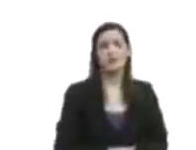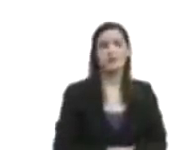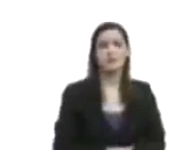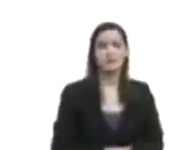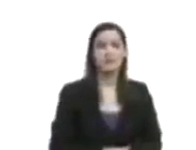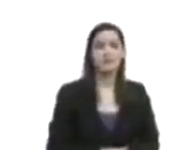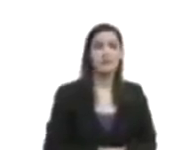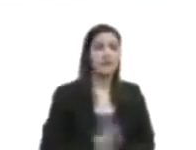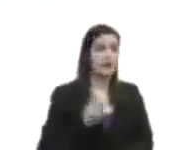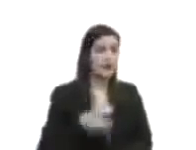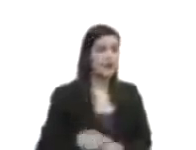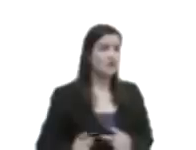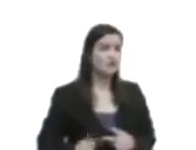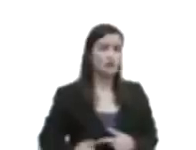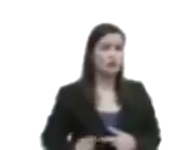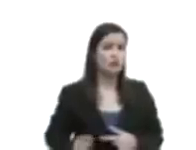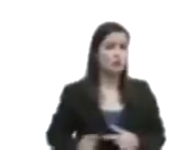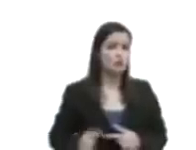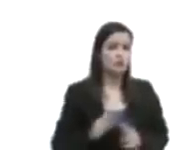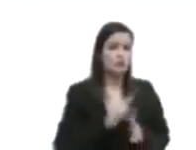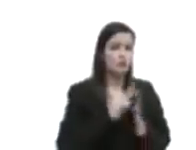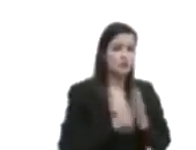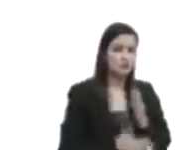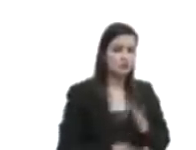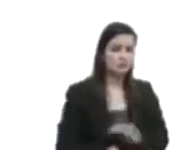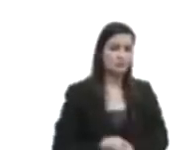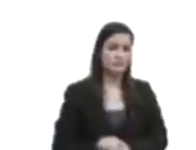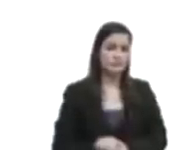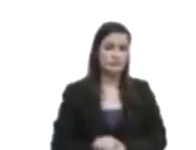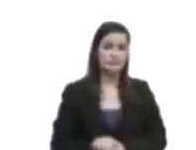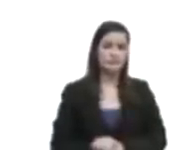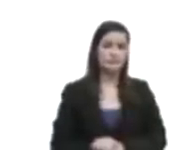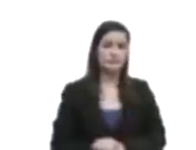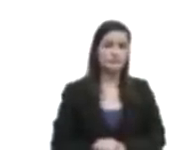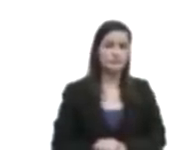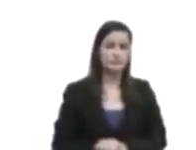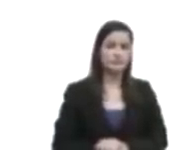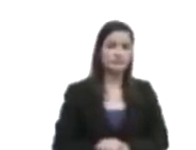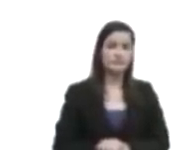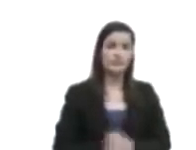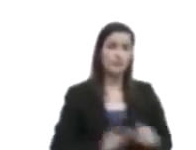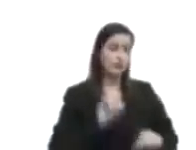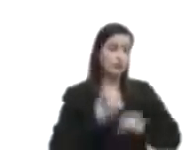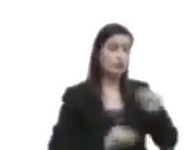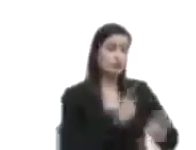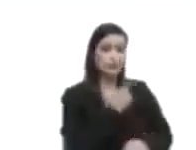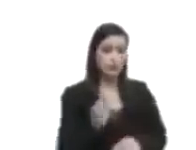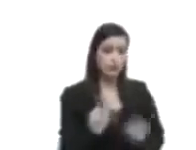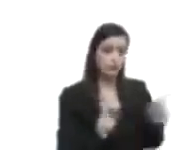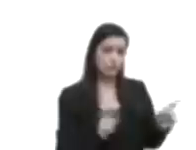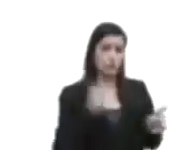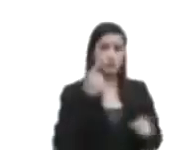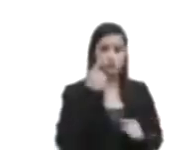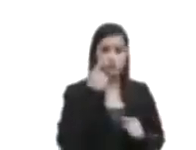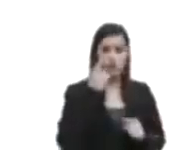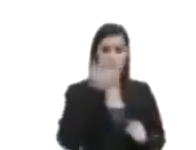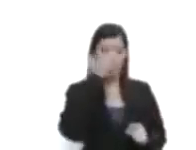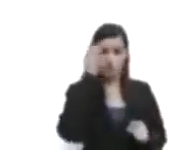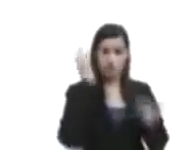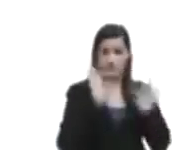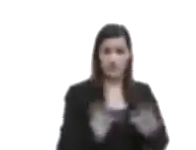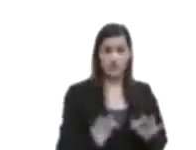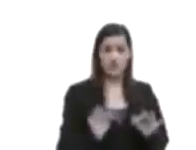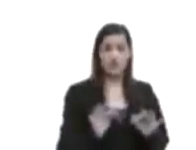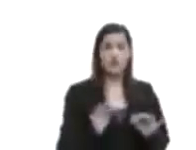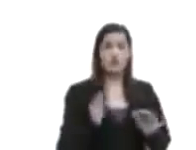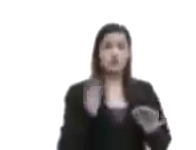Essa é a segunda característica do crente. A segunda razão porque ele chora é pelo